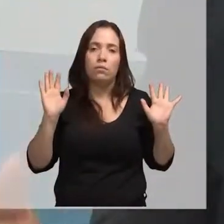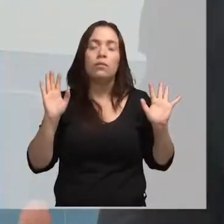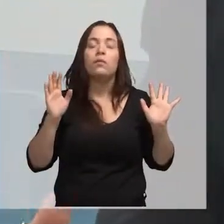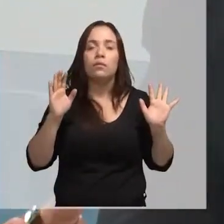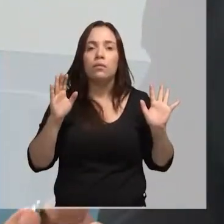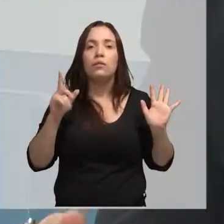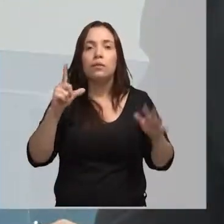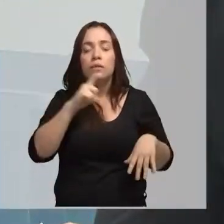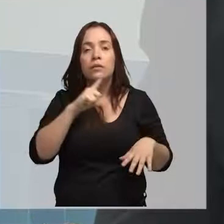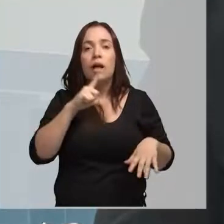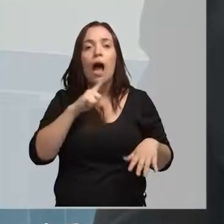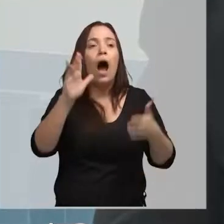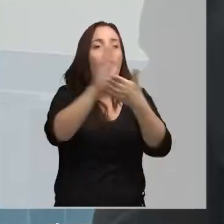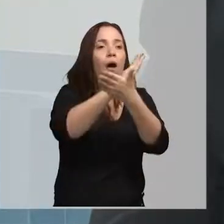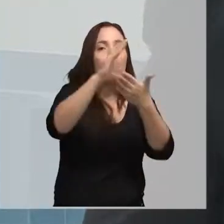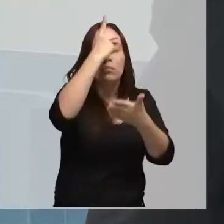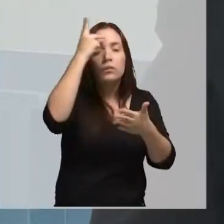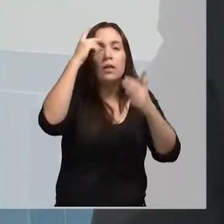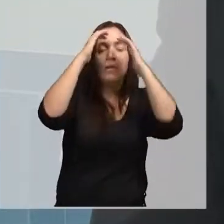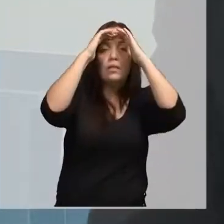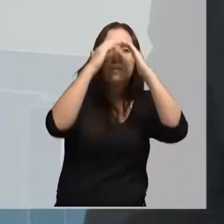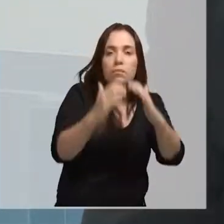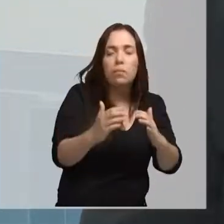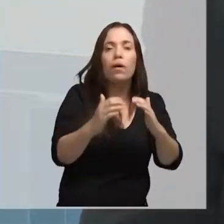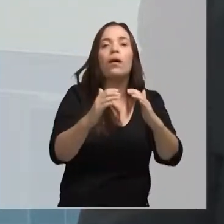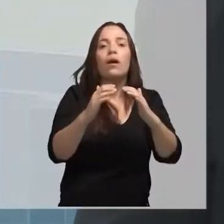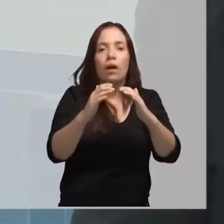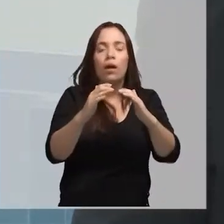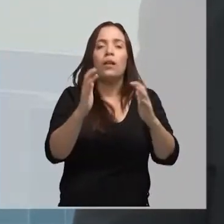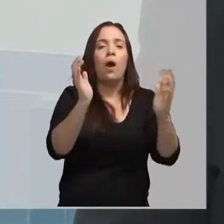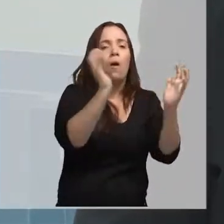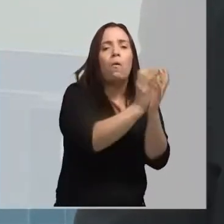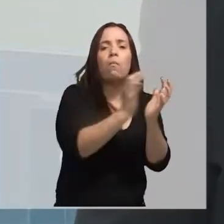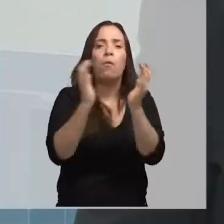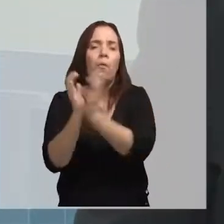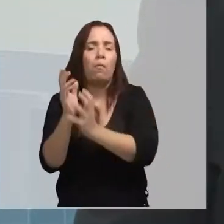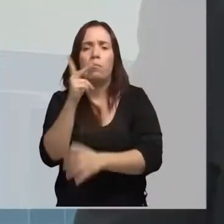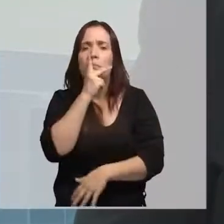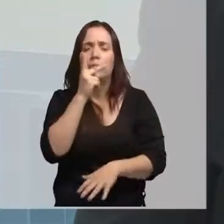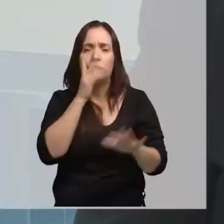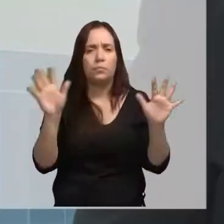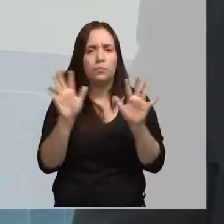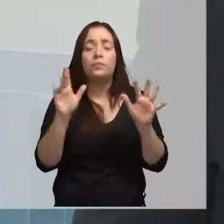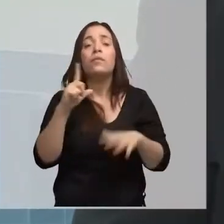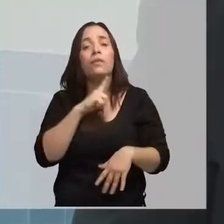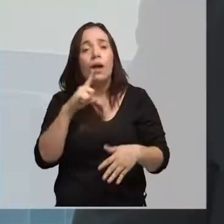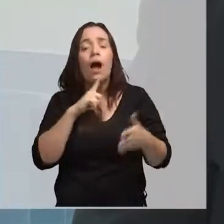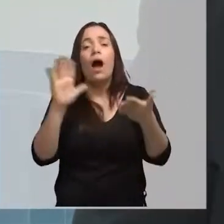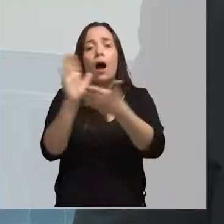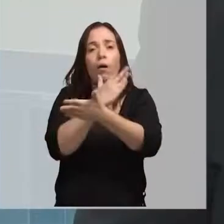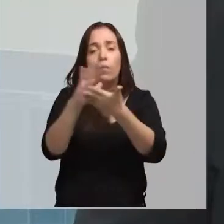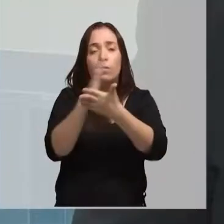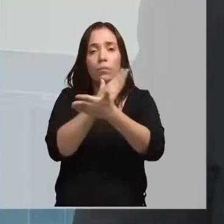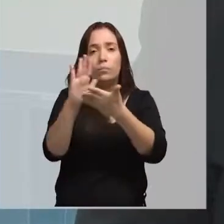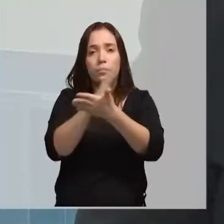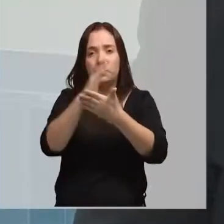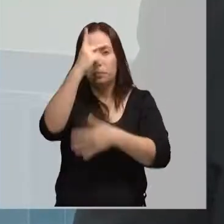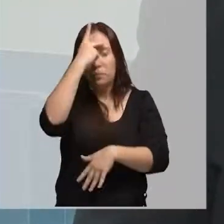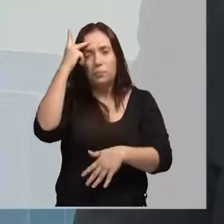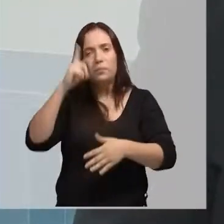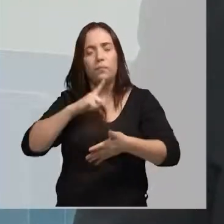a liberdade alheia. O cidadão que é escravidão, que é